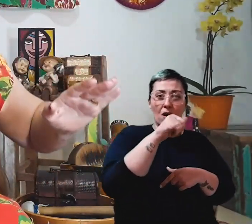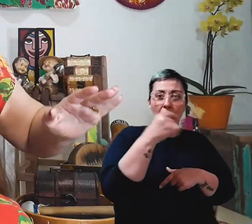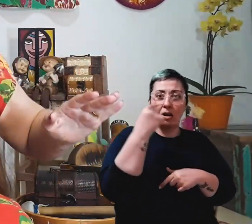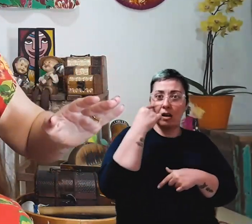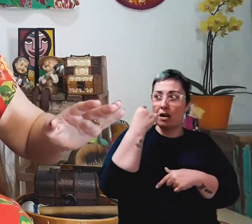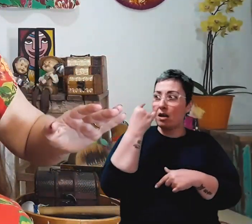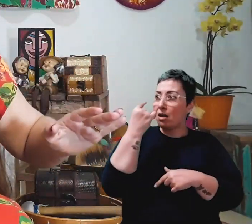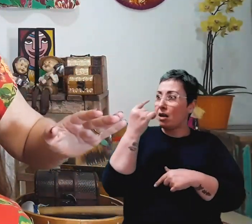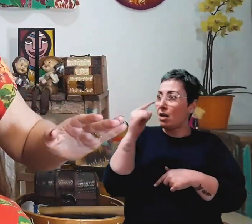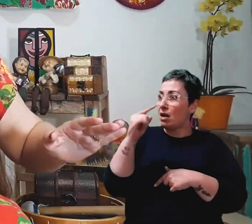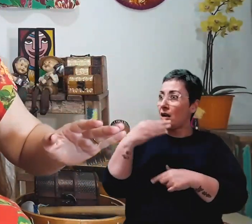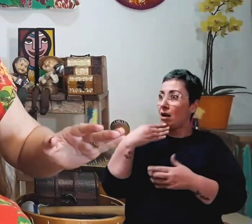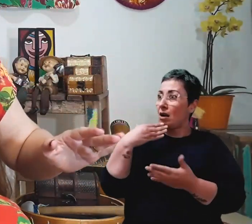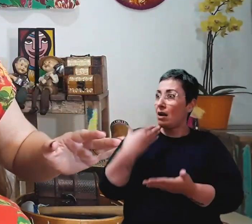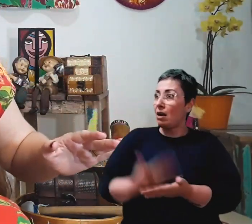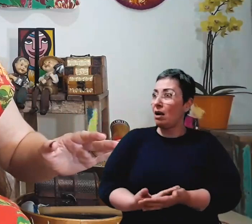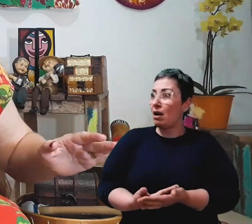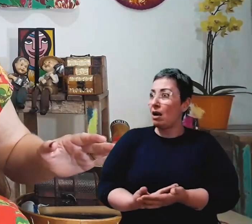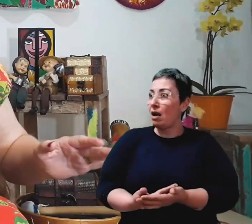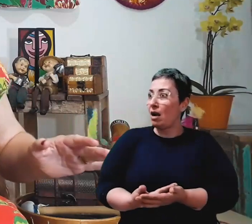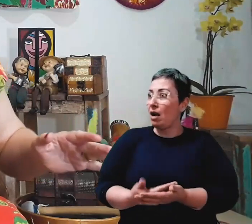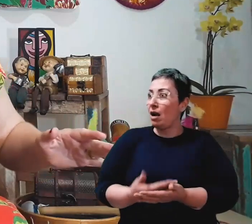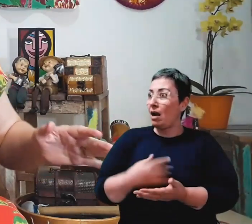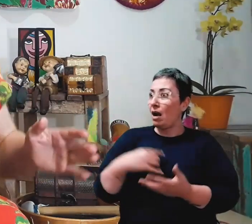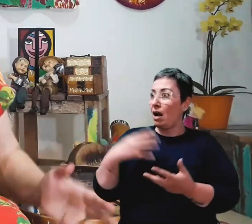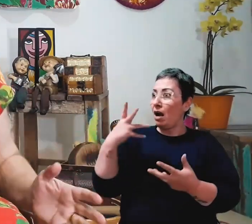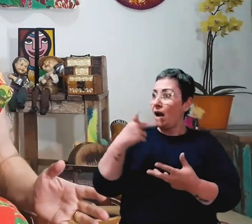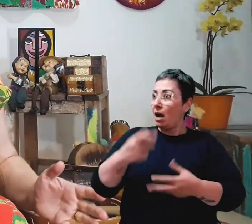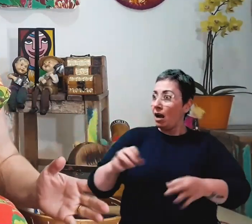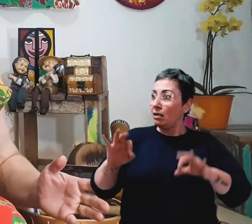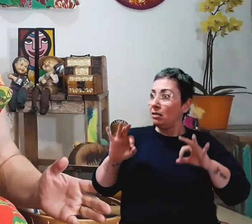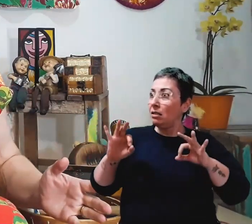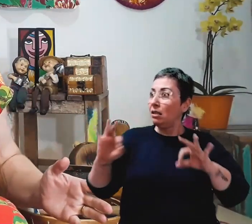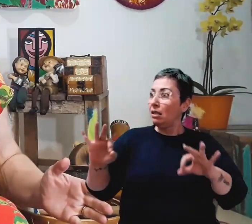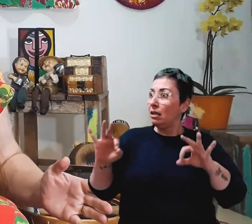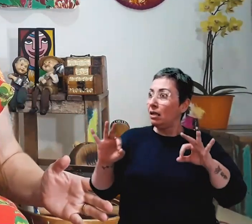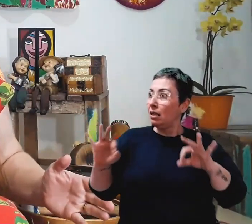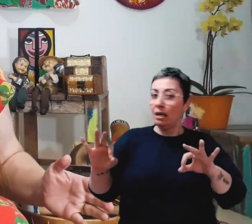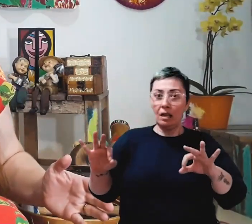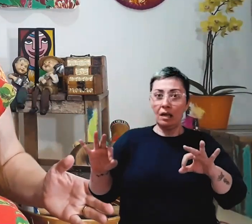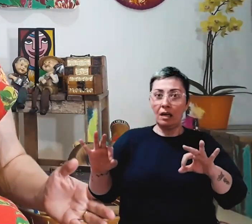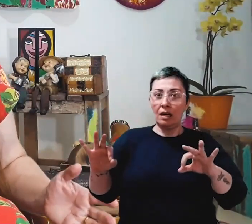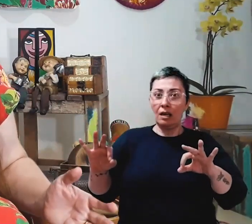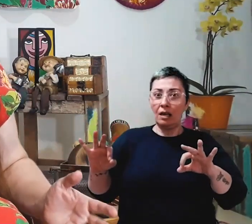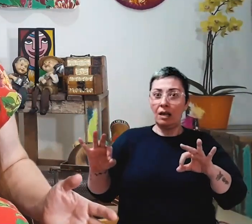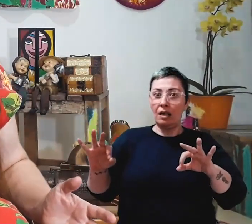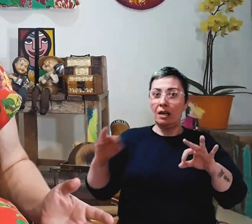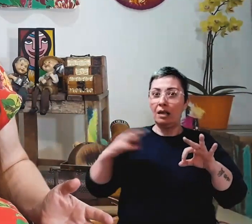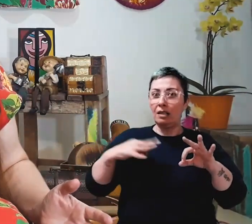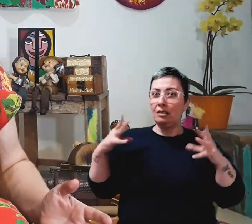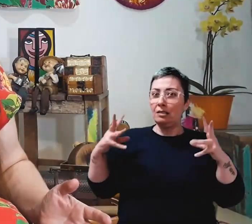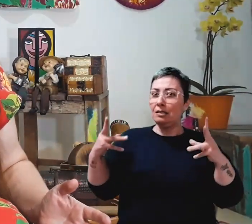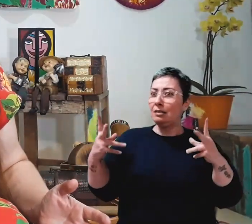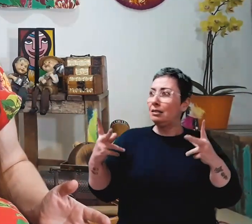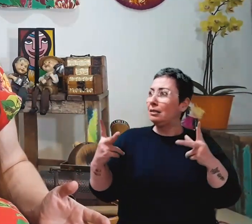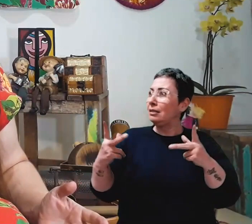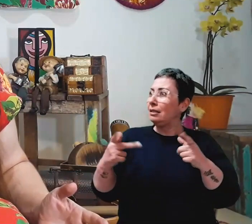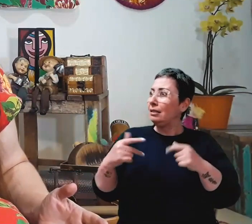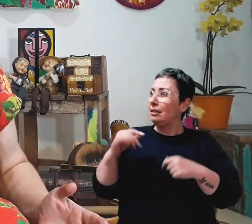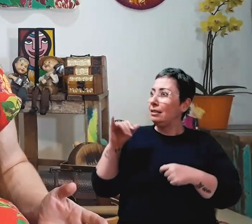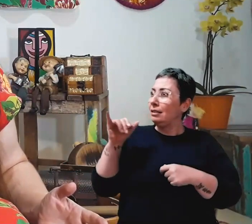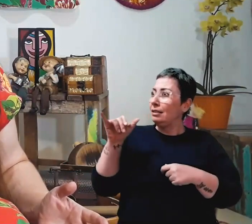Ela ficou de boca aberta. Mas que coisa fantástica! Que maravilha que é ser